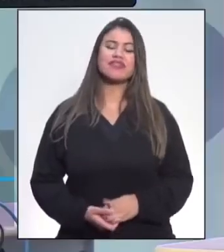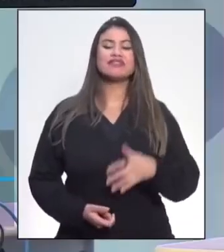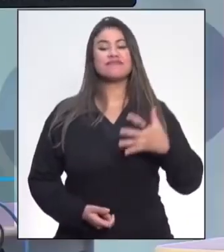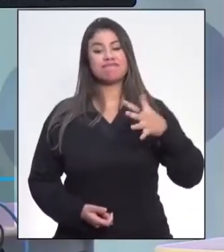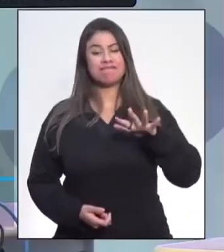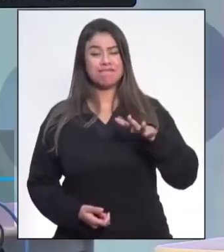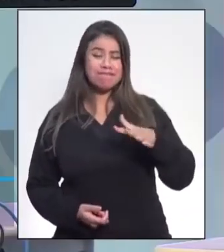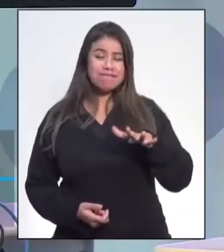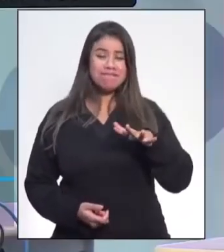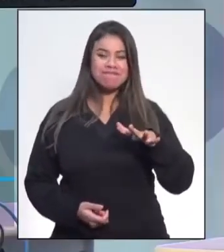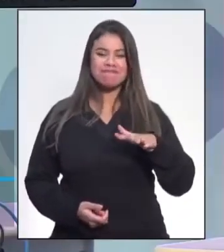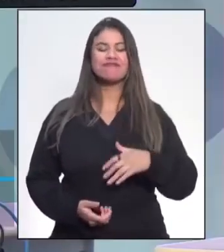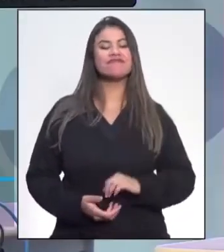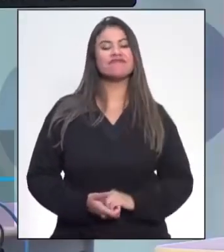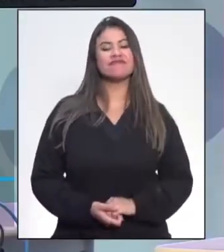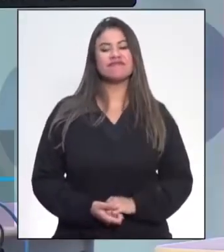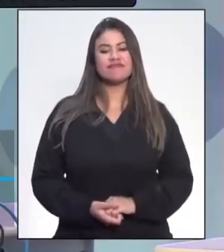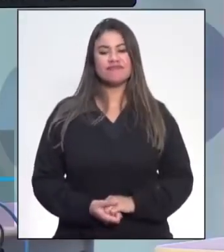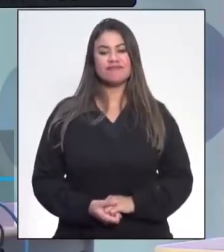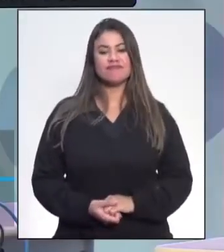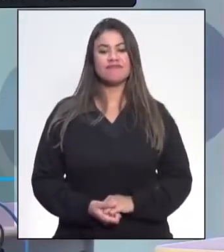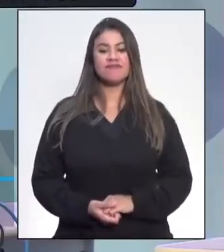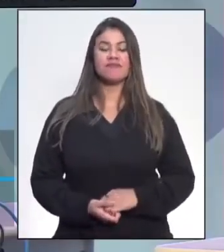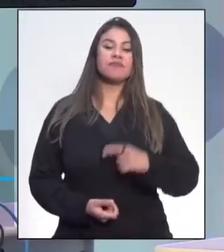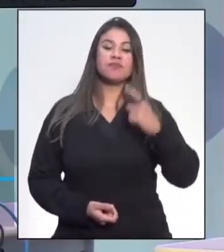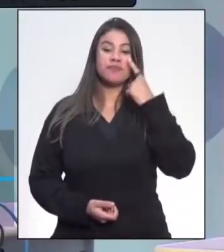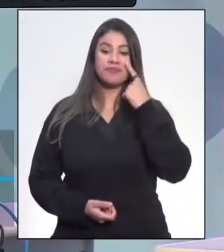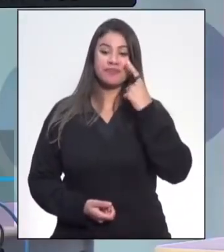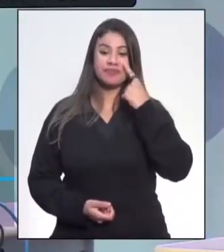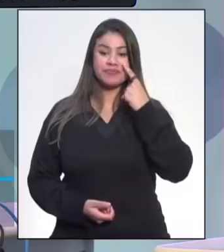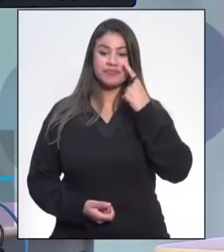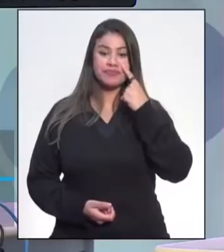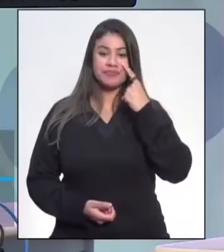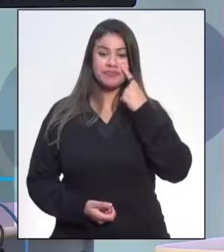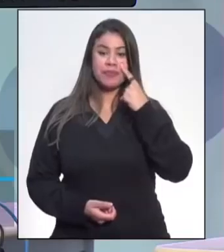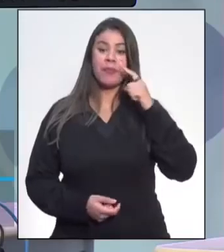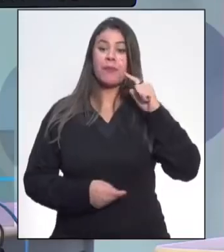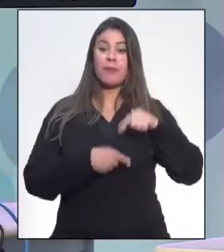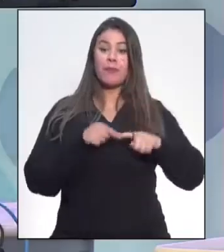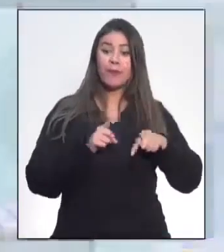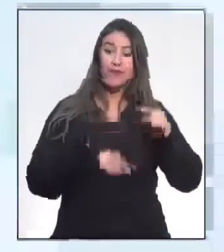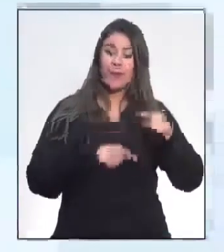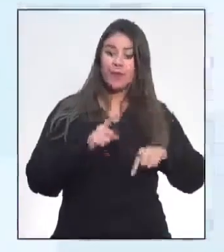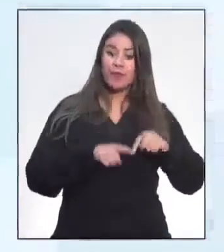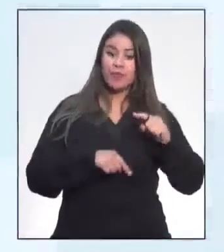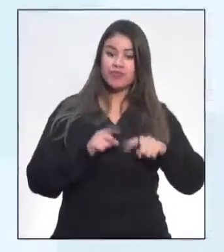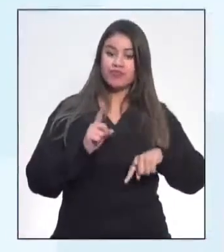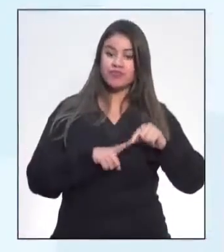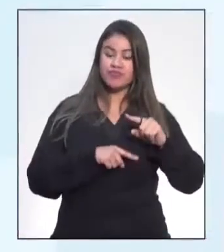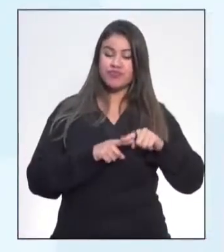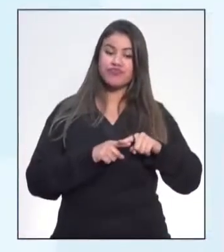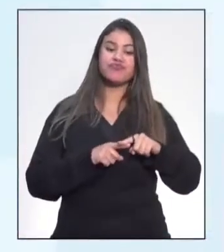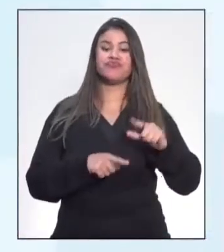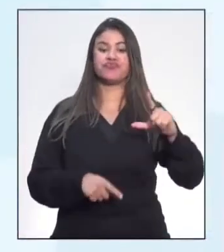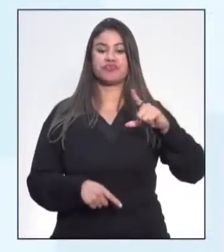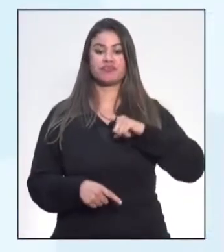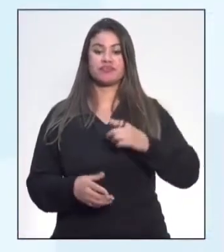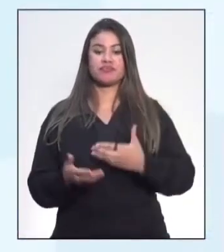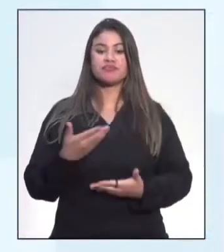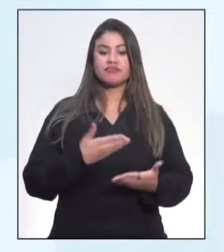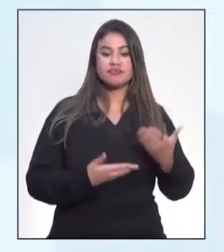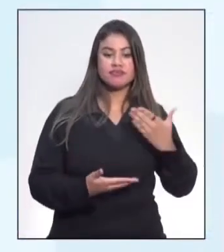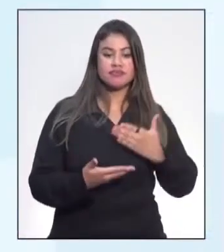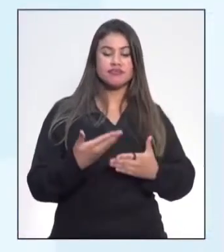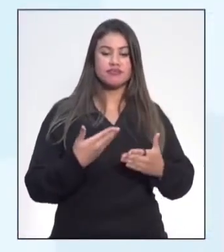Parcialmente correto. Então, se vocês olharem lá, agora eu estou no produto, né? Eu tenho a relação